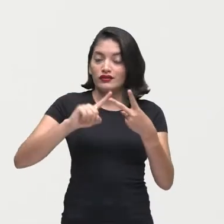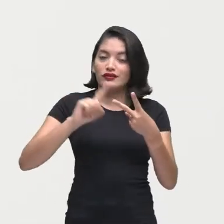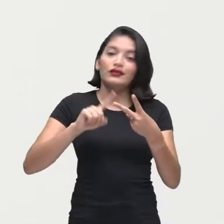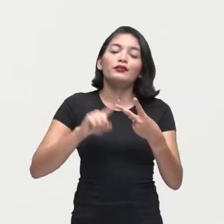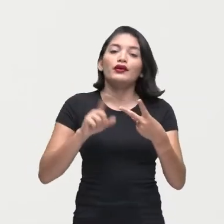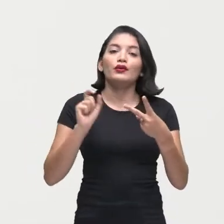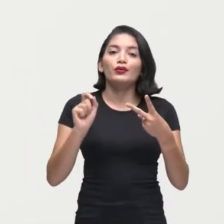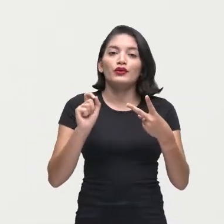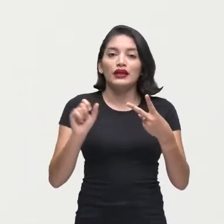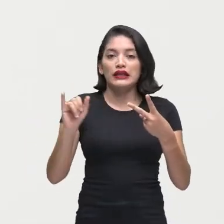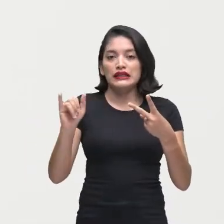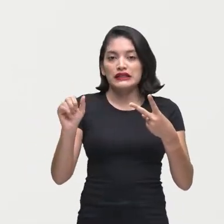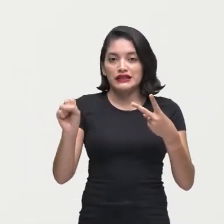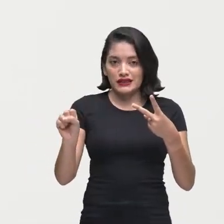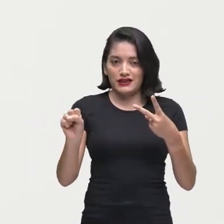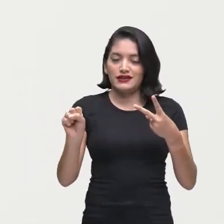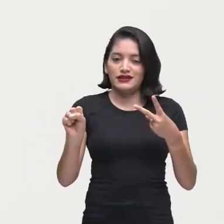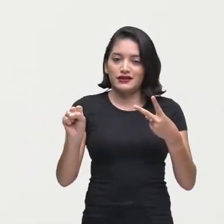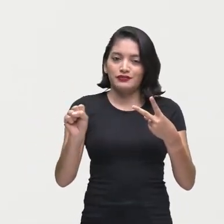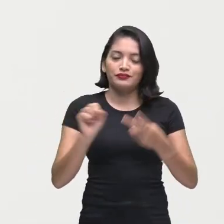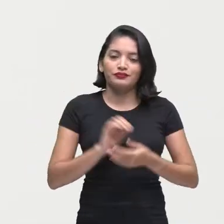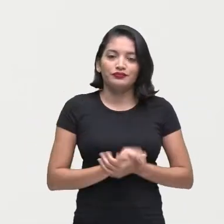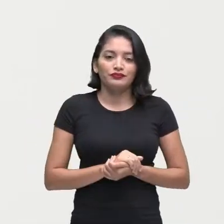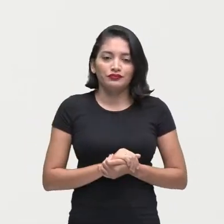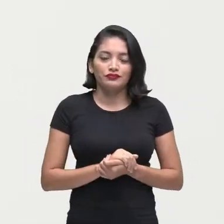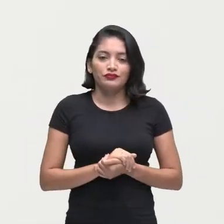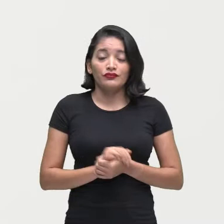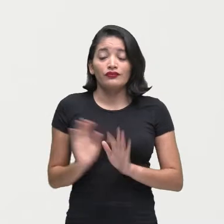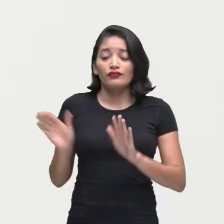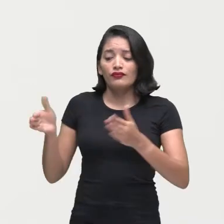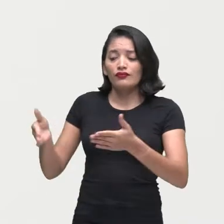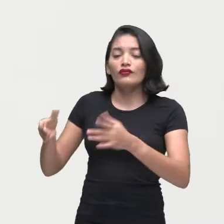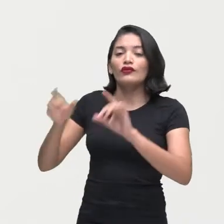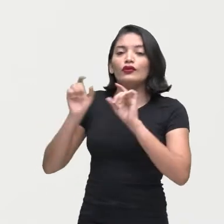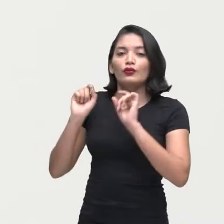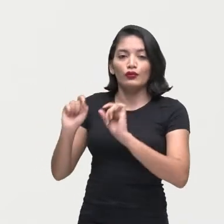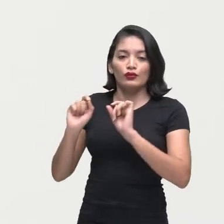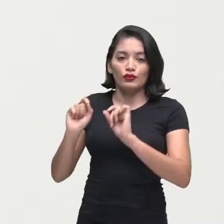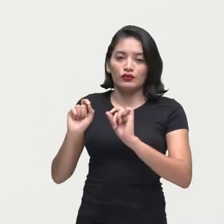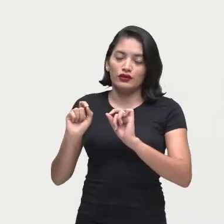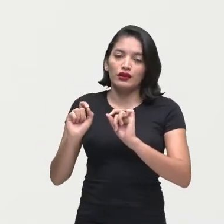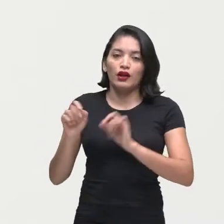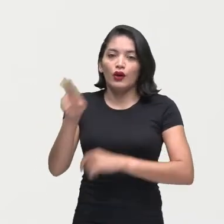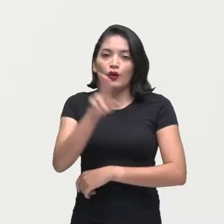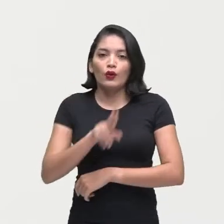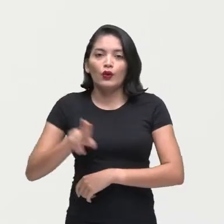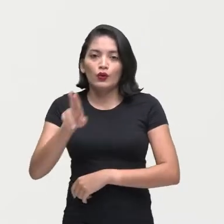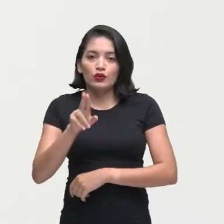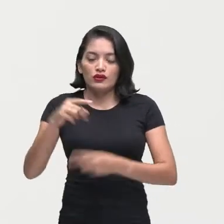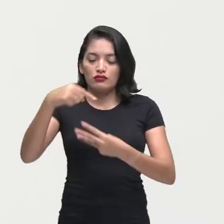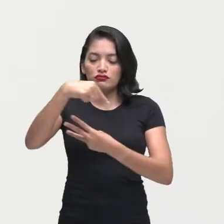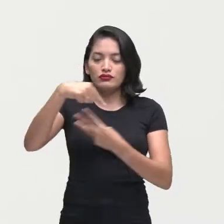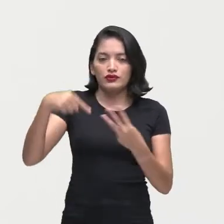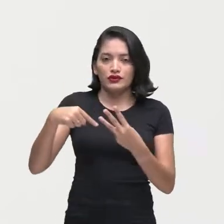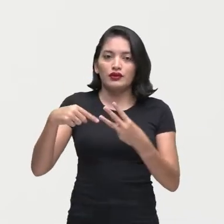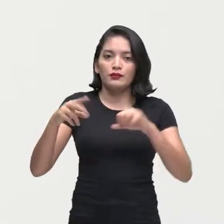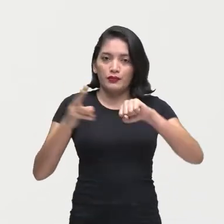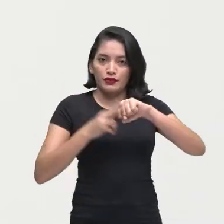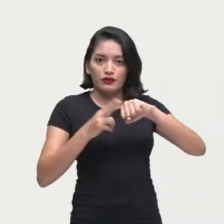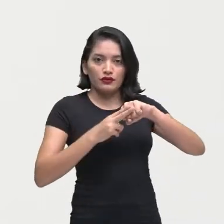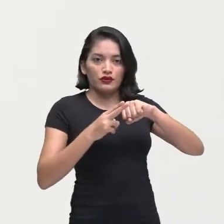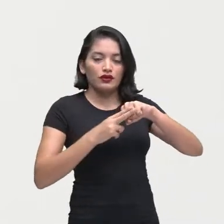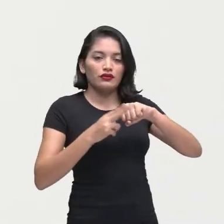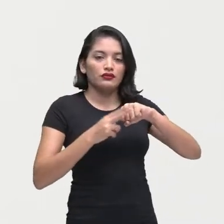verbo to be é com Iris ele é exclusivo para utilizar com esses três pronomes aqui